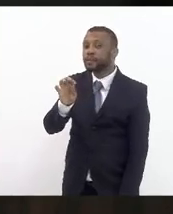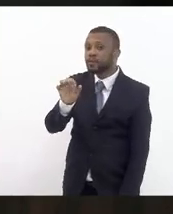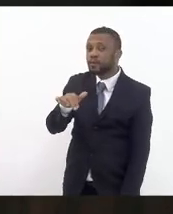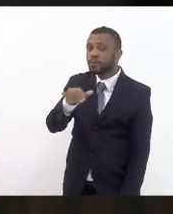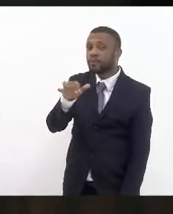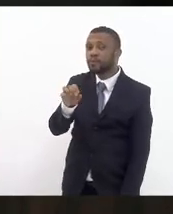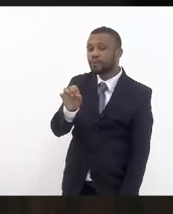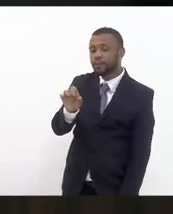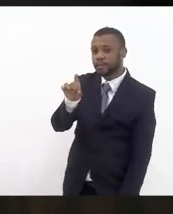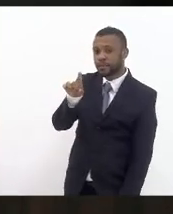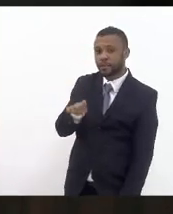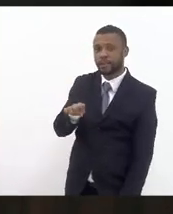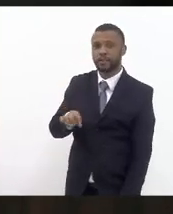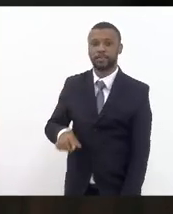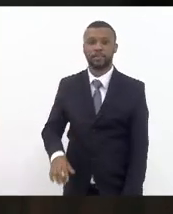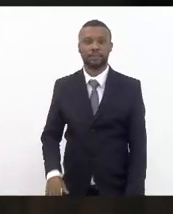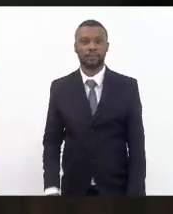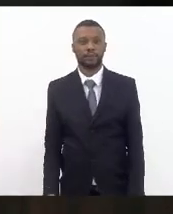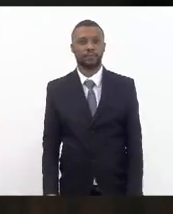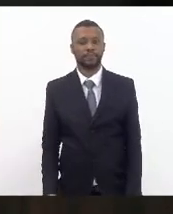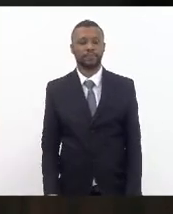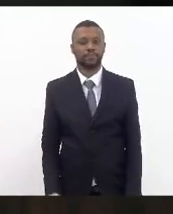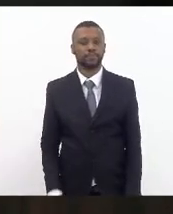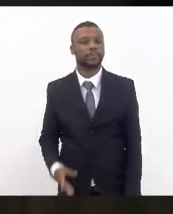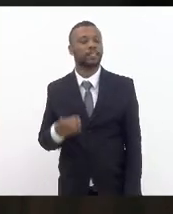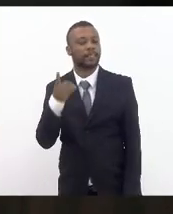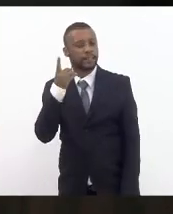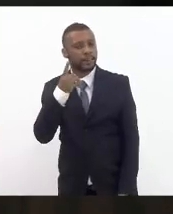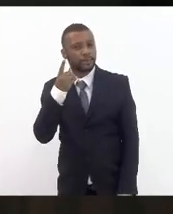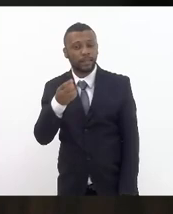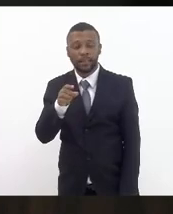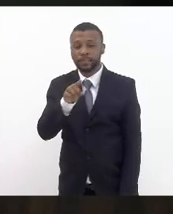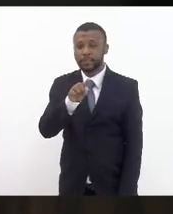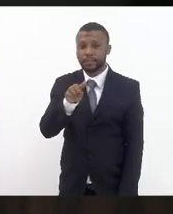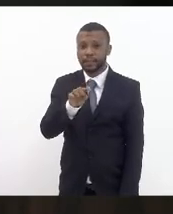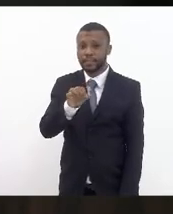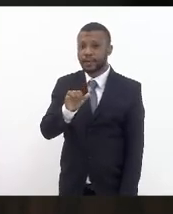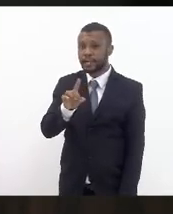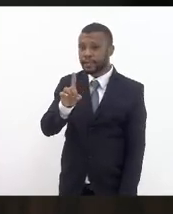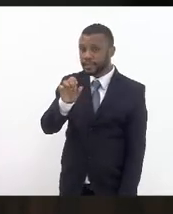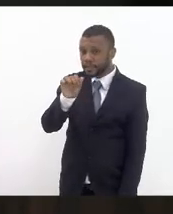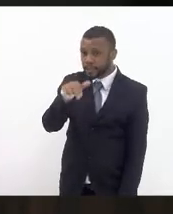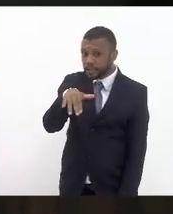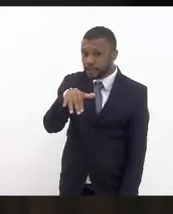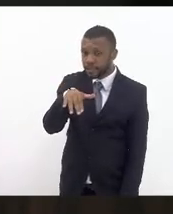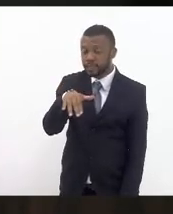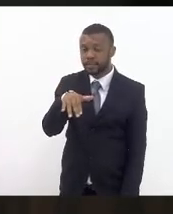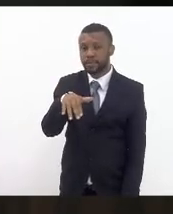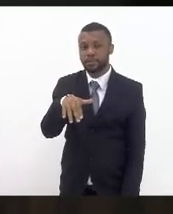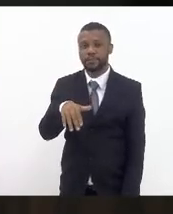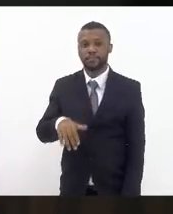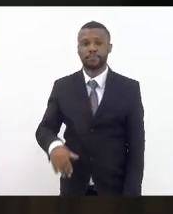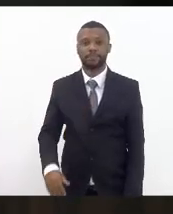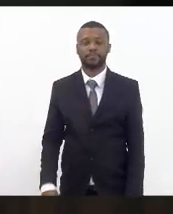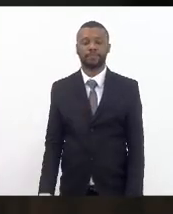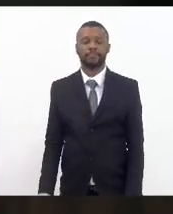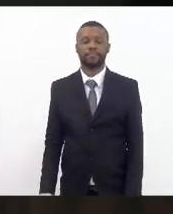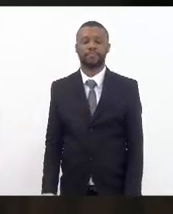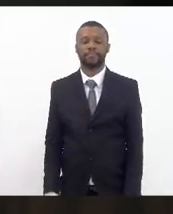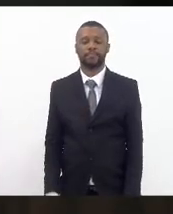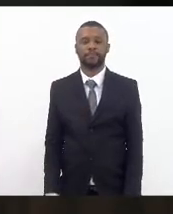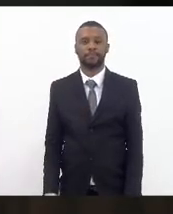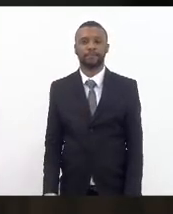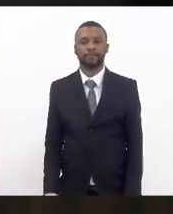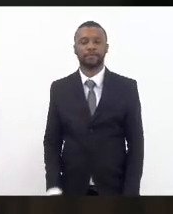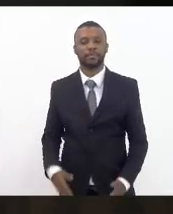Deputado Wellington José. Deputada Zeidan. Deputada Zeidan.